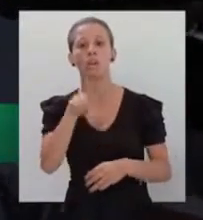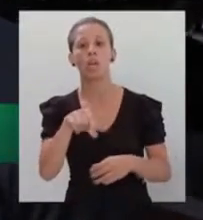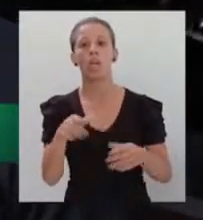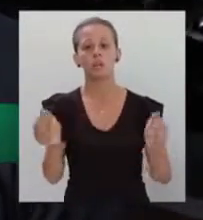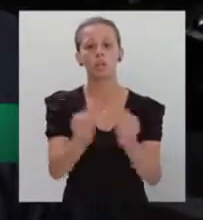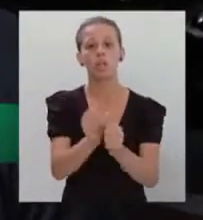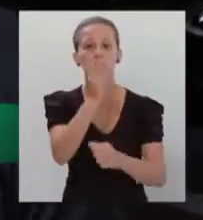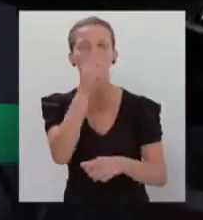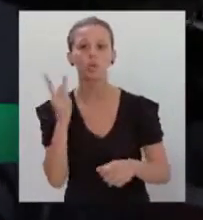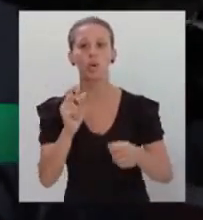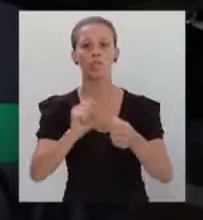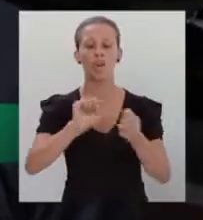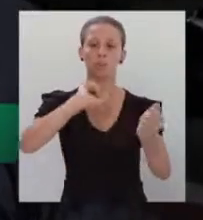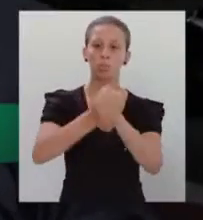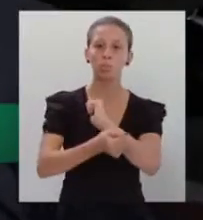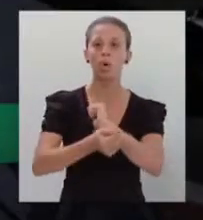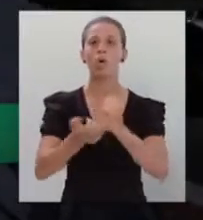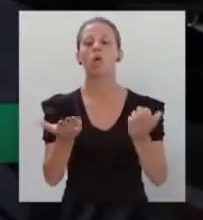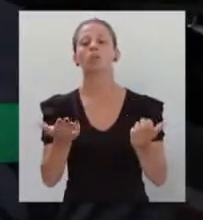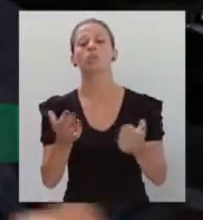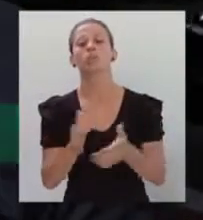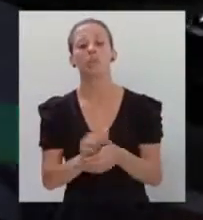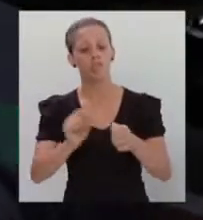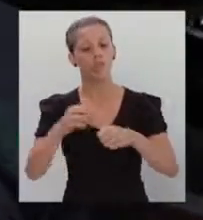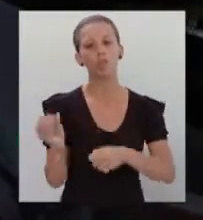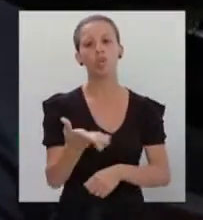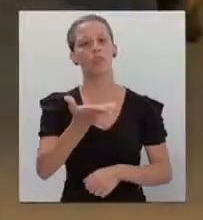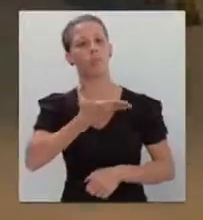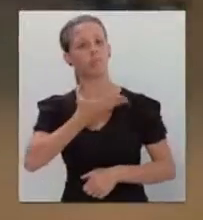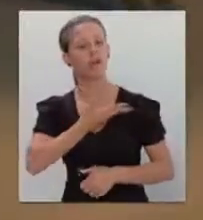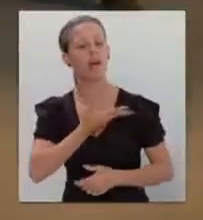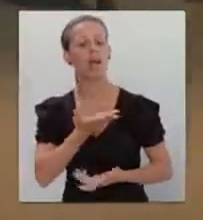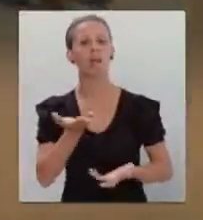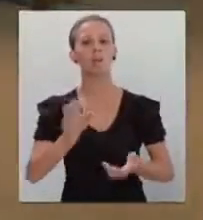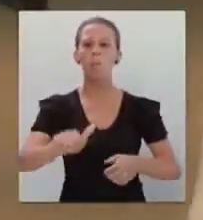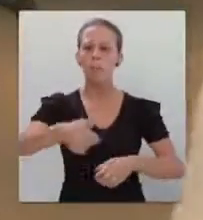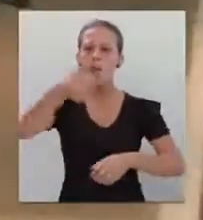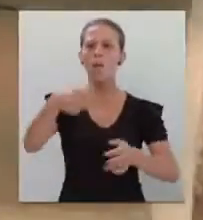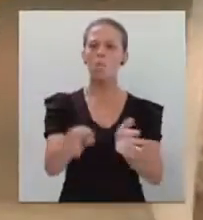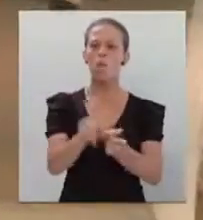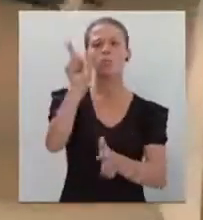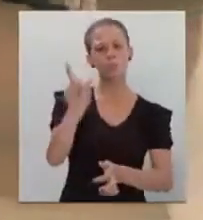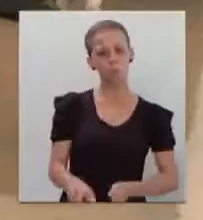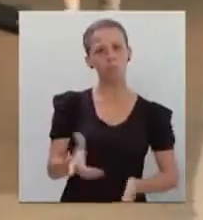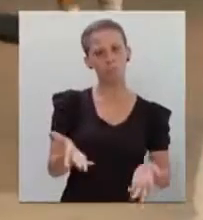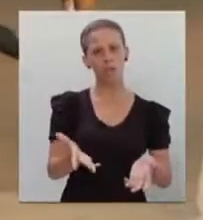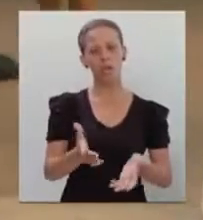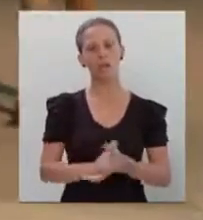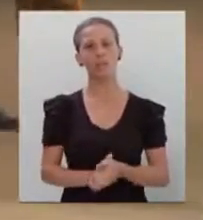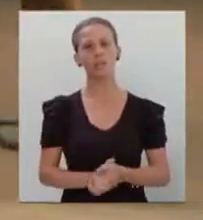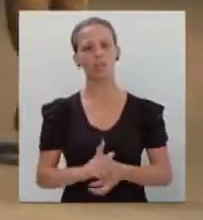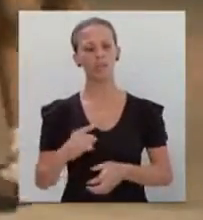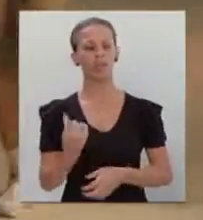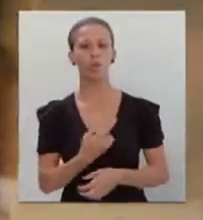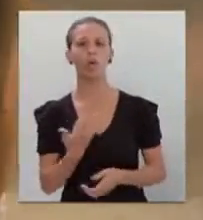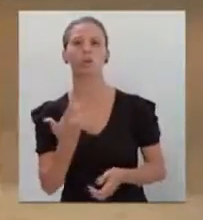pessoas que curtam esporte, que queiram se confraternizar, fazer novas amizades, melhorar seu condicionamento, né? Então, a gente não